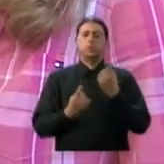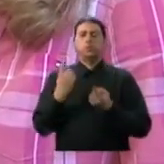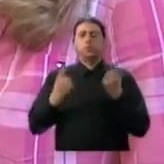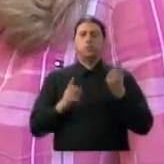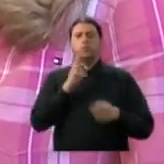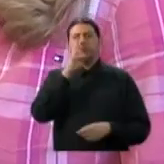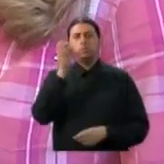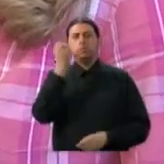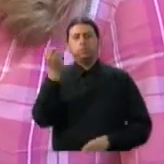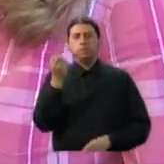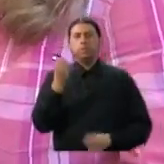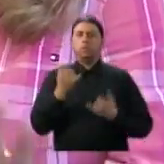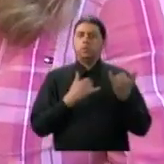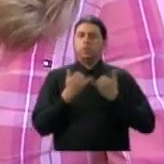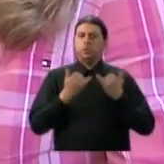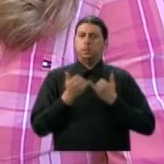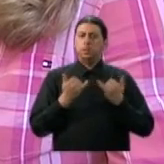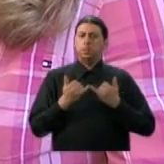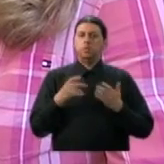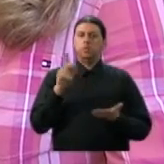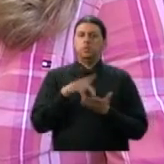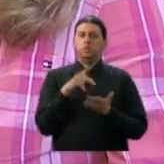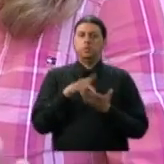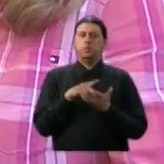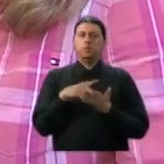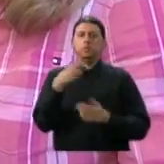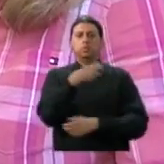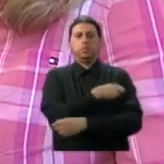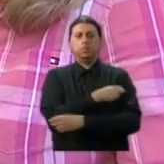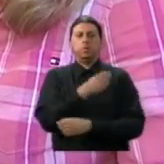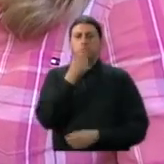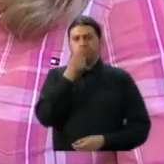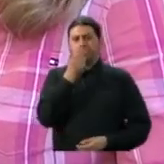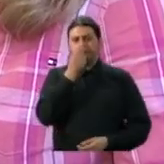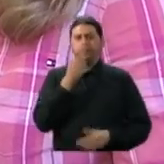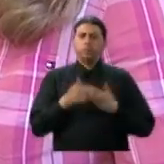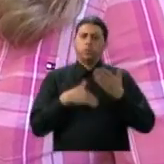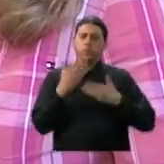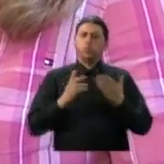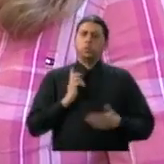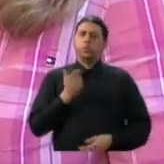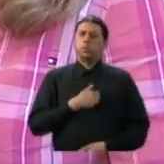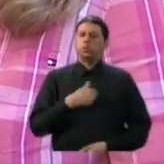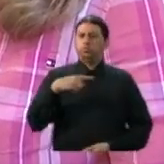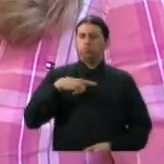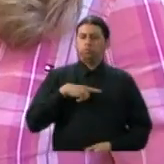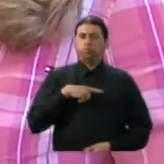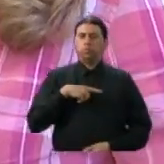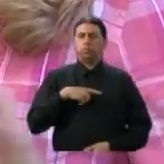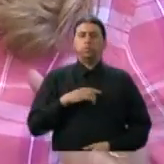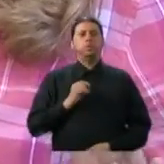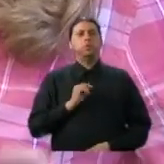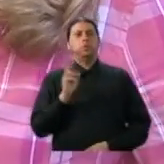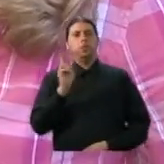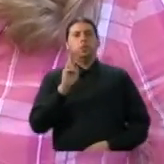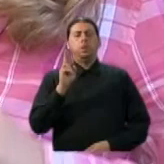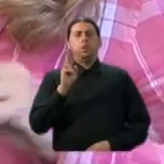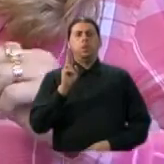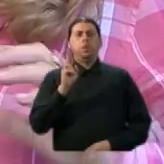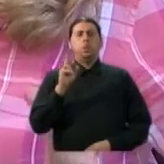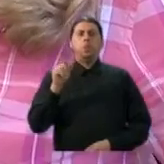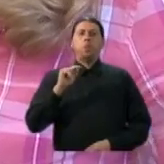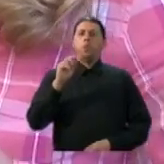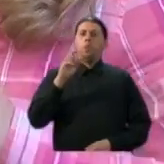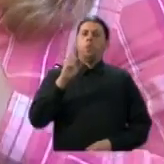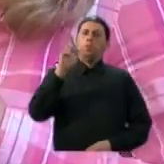determinado agravo. O exemplo clássico, a vacina da gripe. Quando a gente tem uma notícia, né, através